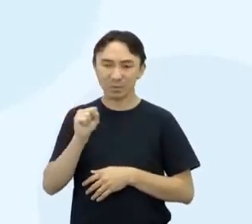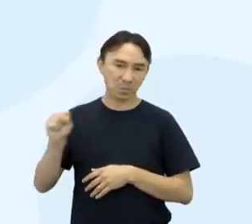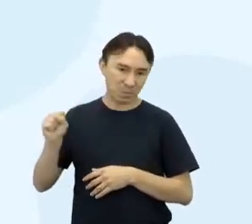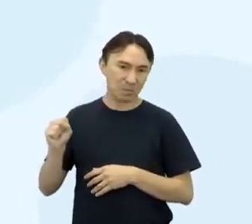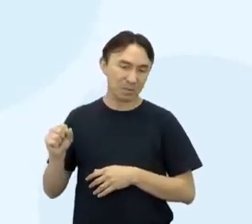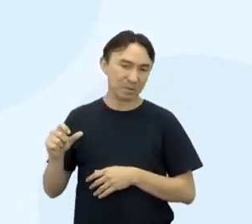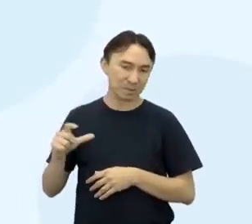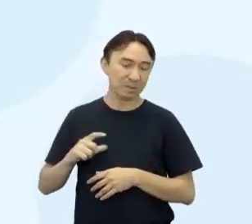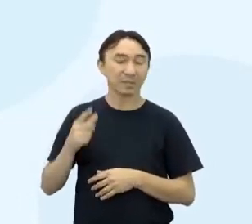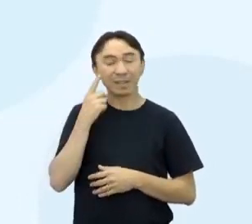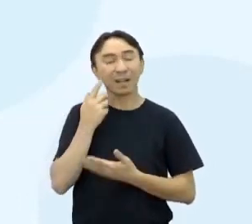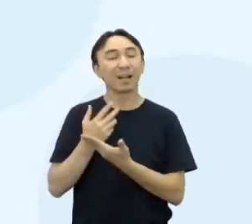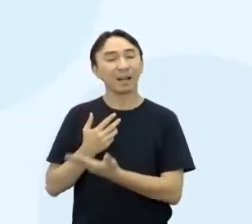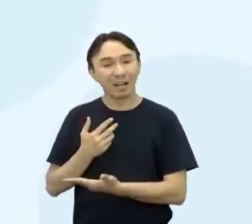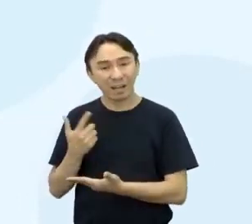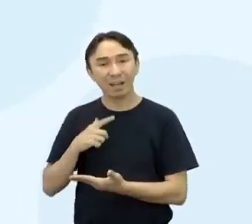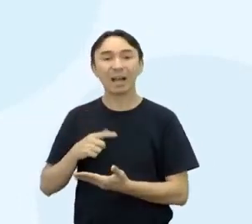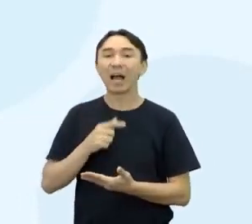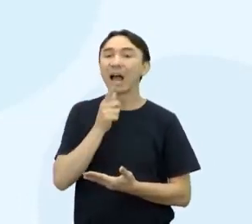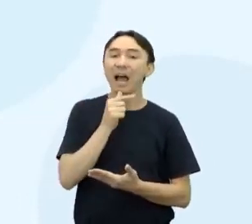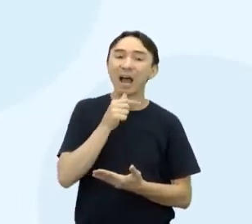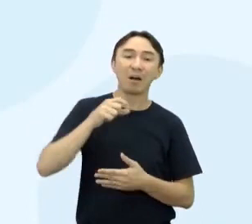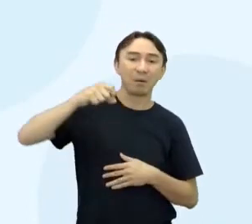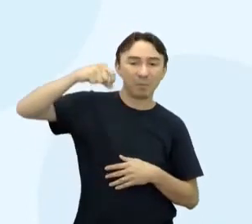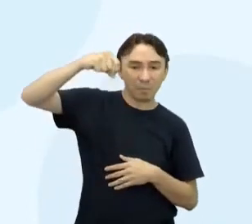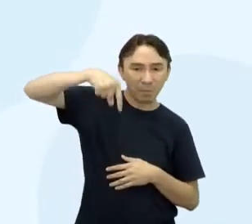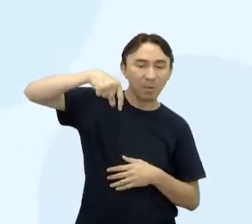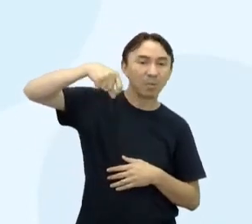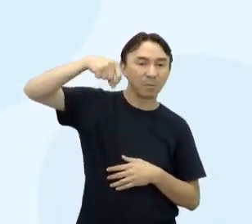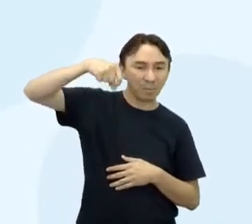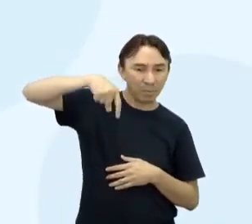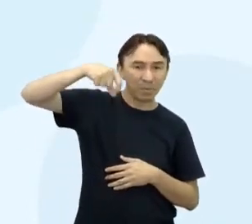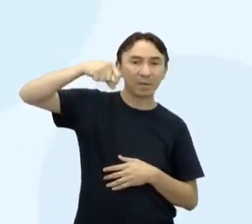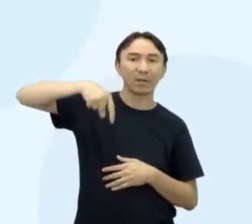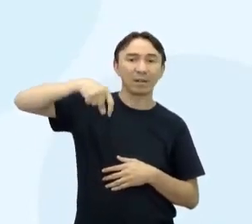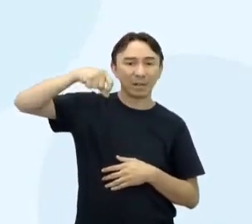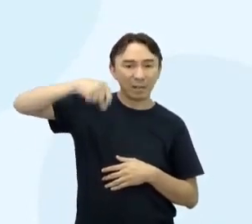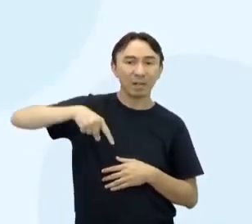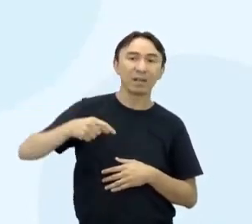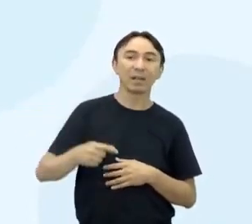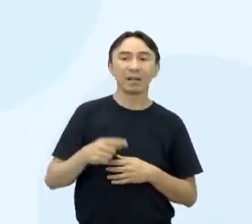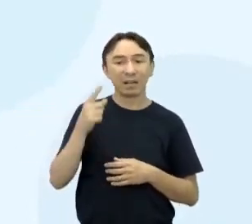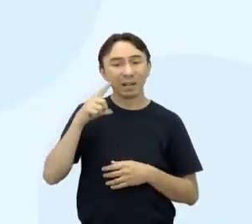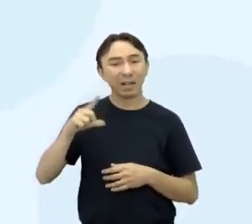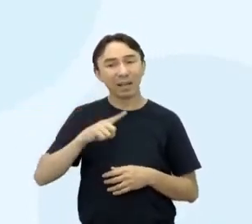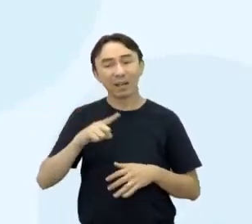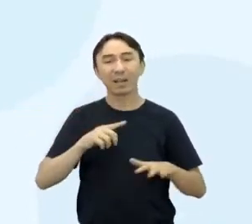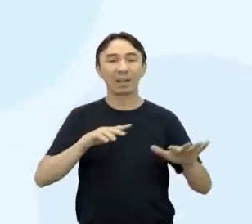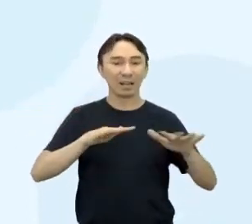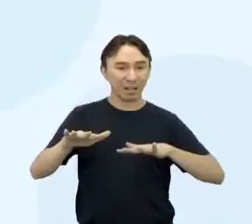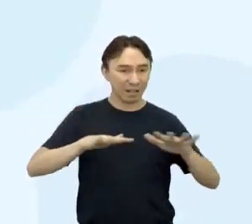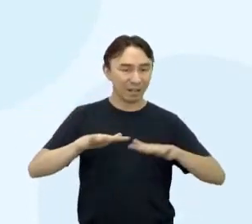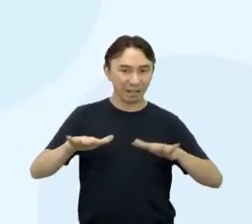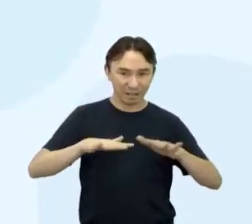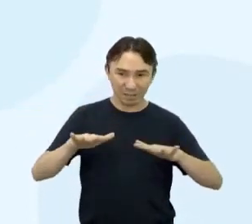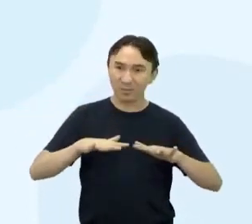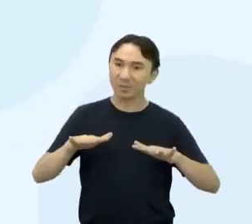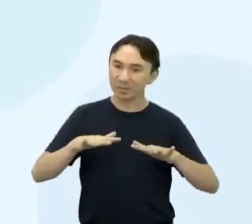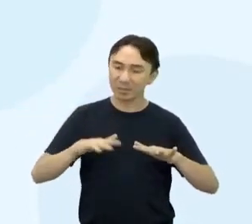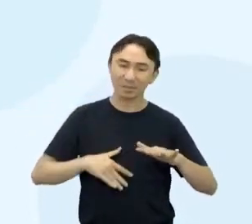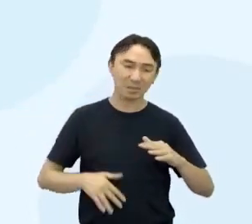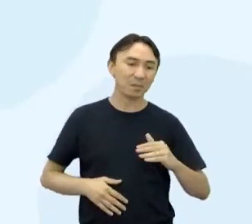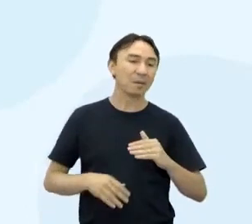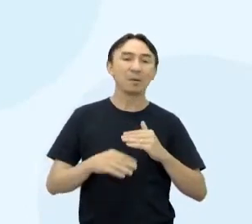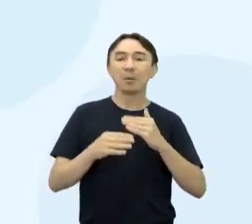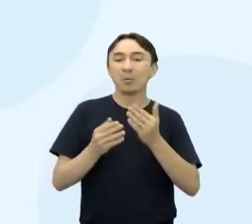de água, ela movimenta distâncias iguais, ó, grifem isso, ó, é uma característica do movimento retilíneo uniforme. Por